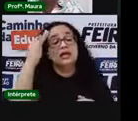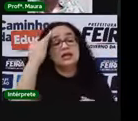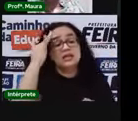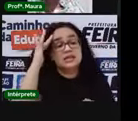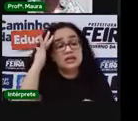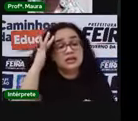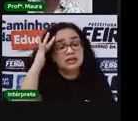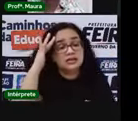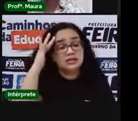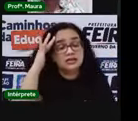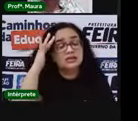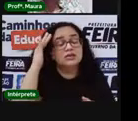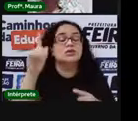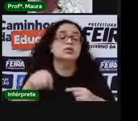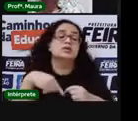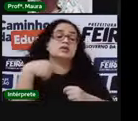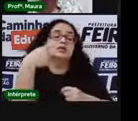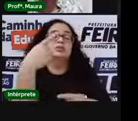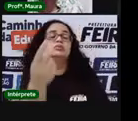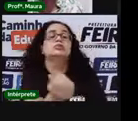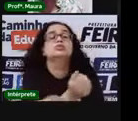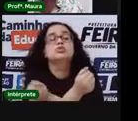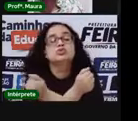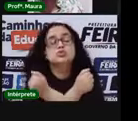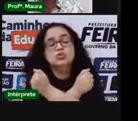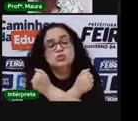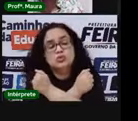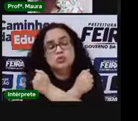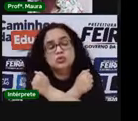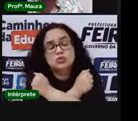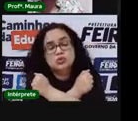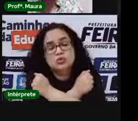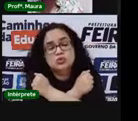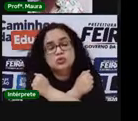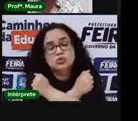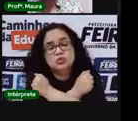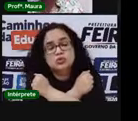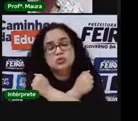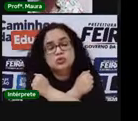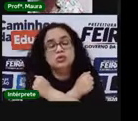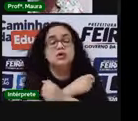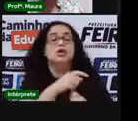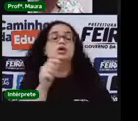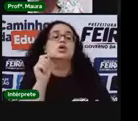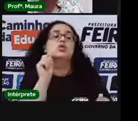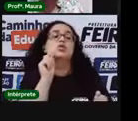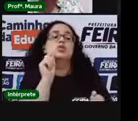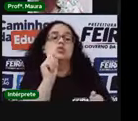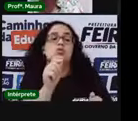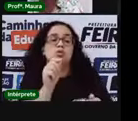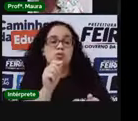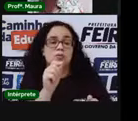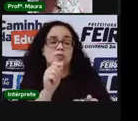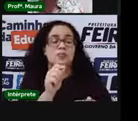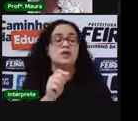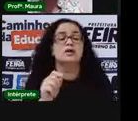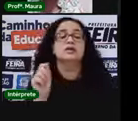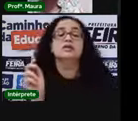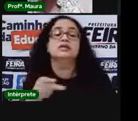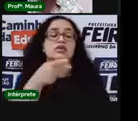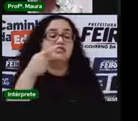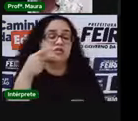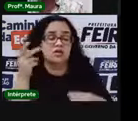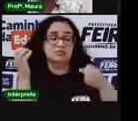é que está para além dele? O que é que vem por detrás dele? O que é que ele nos traz, nos